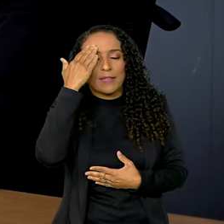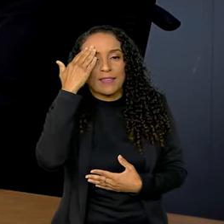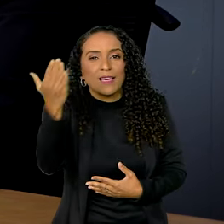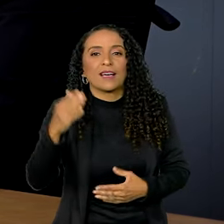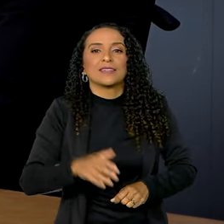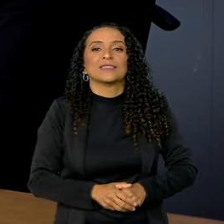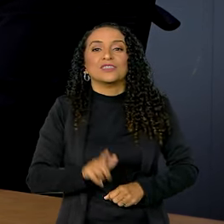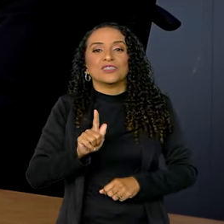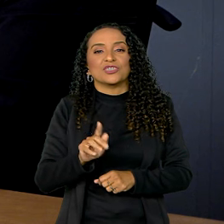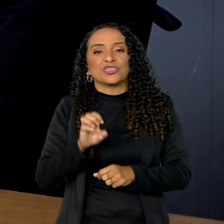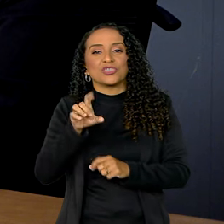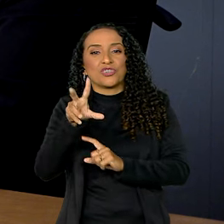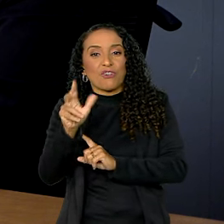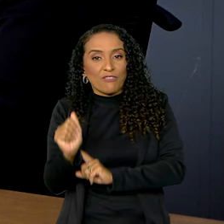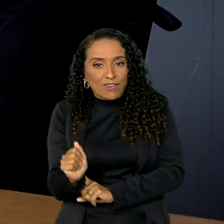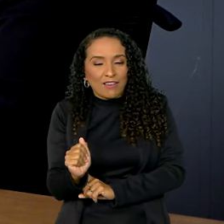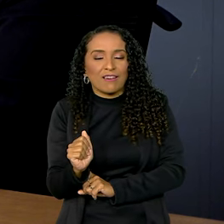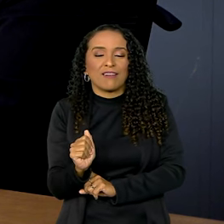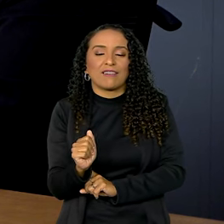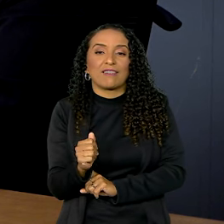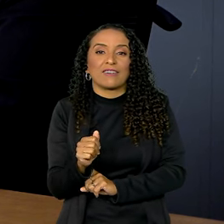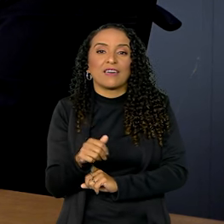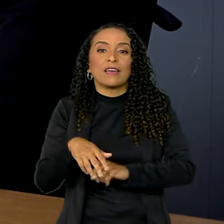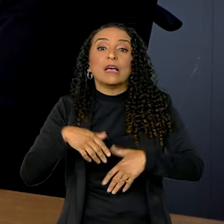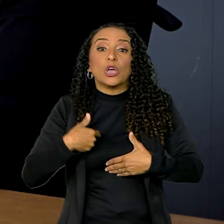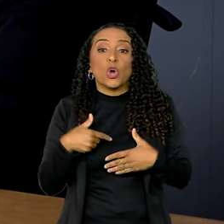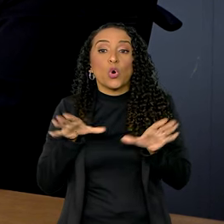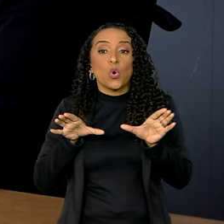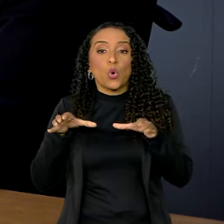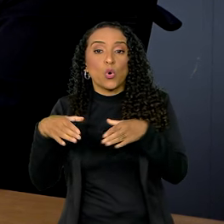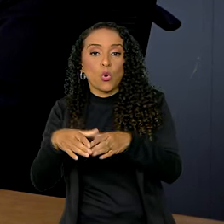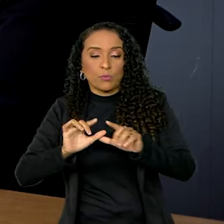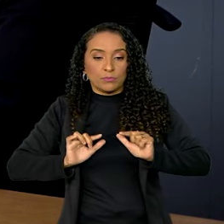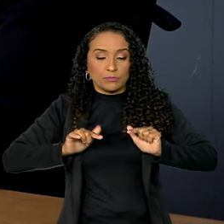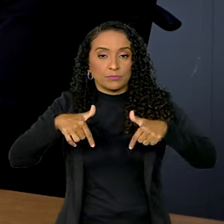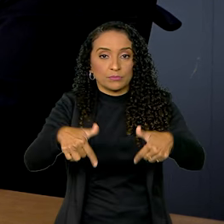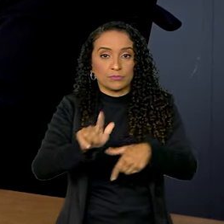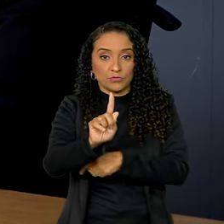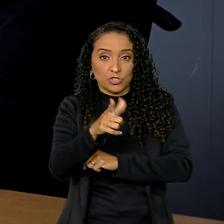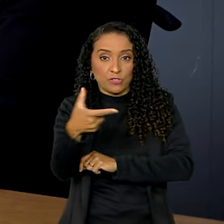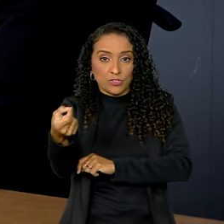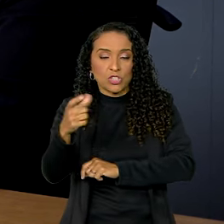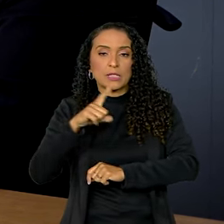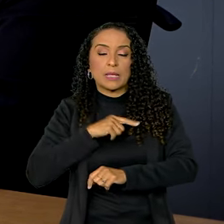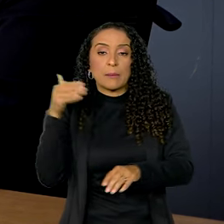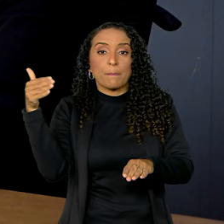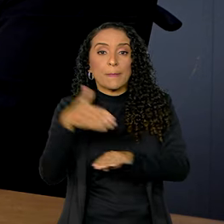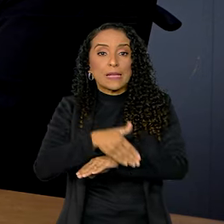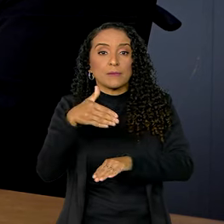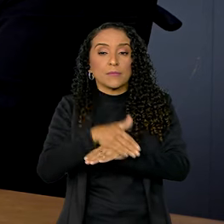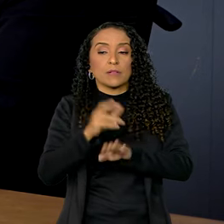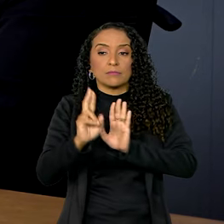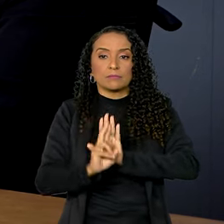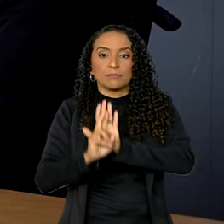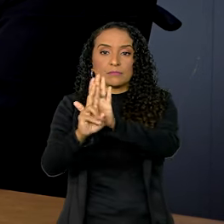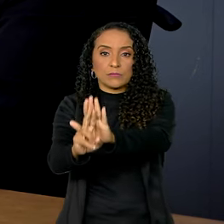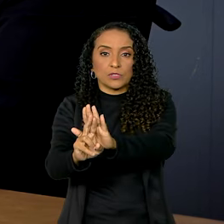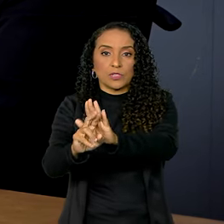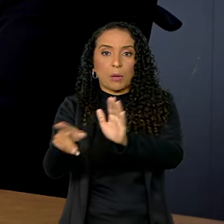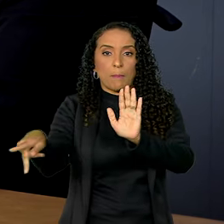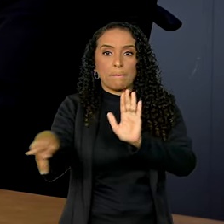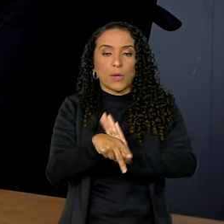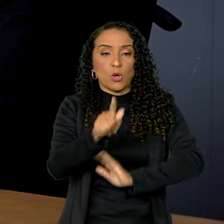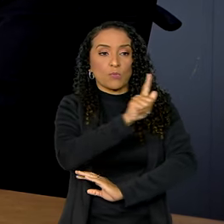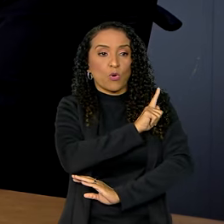obrigada Giovana eh os grupos de trabalho do G20 eles têm participação de representantes de